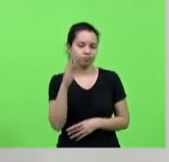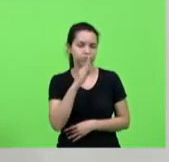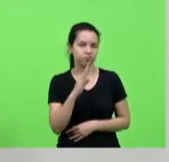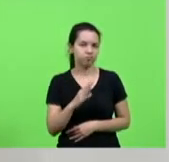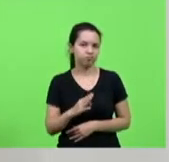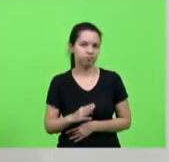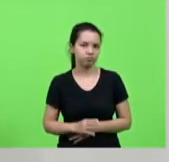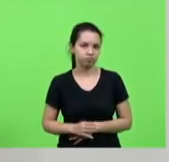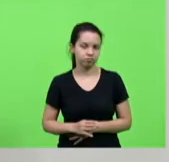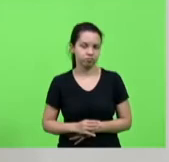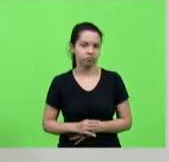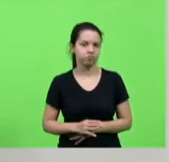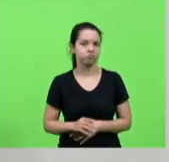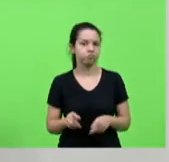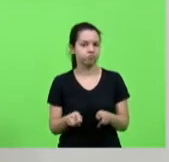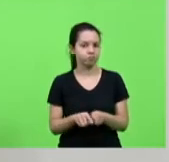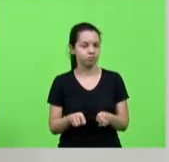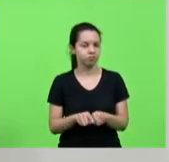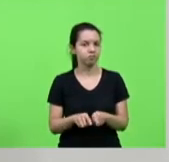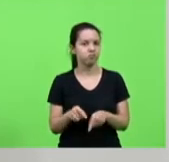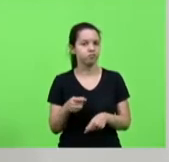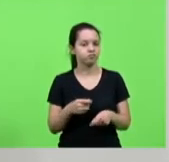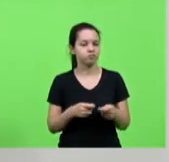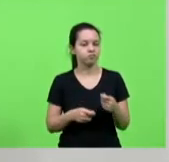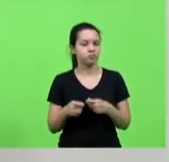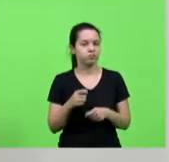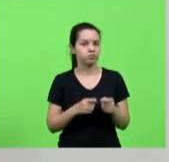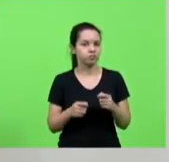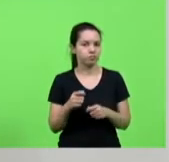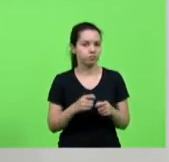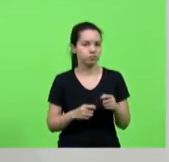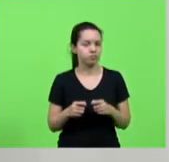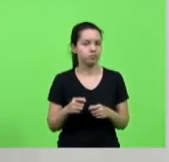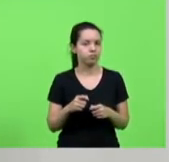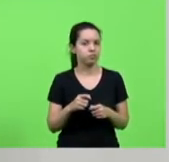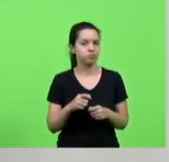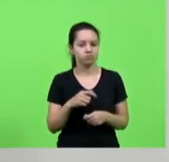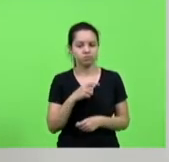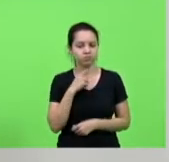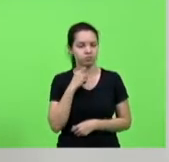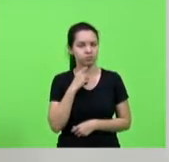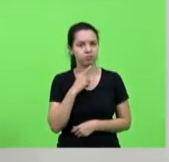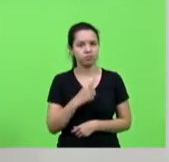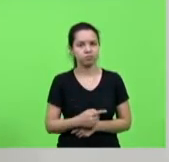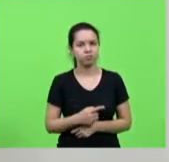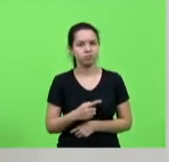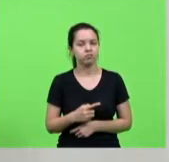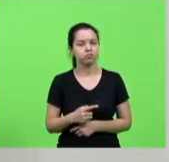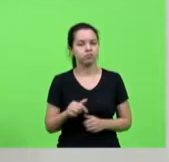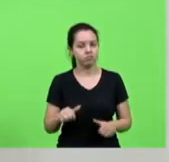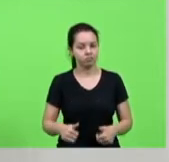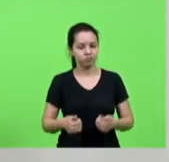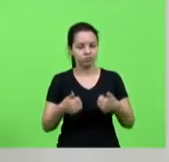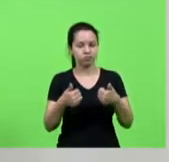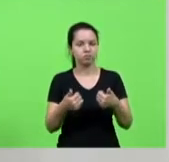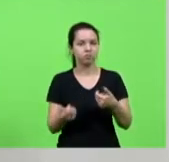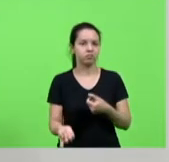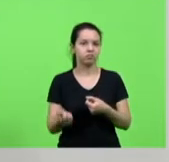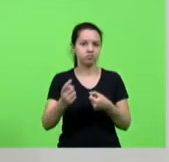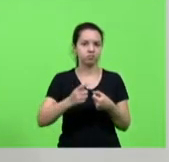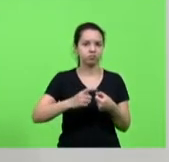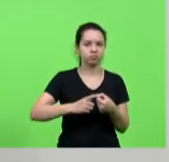ponta, temos uma economia que ainda não consegue reagir, que não tem um projeto de